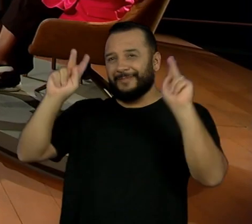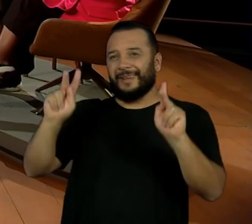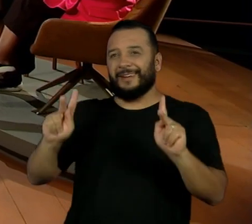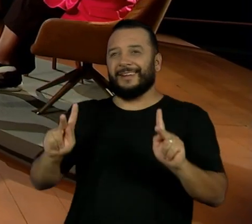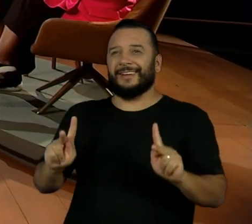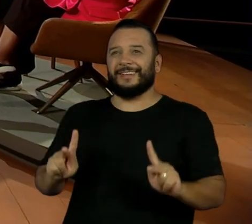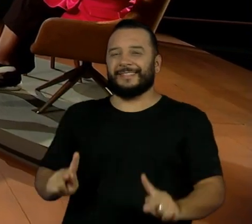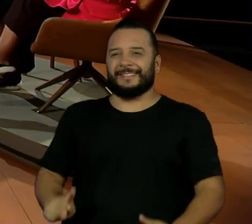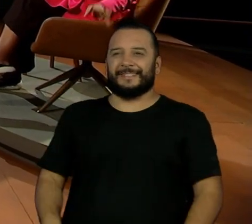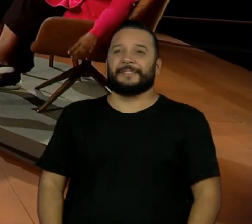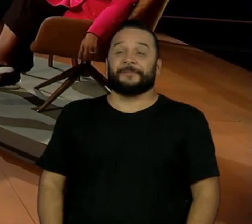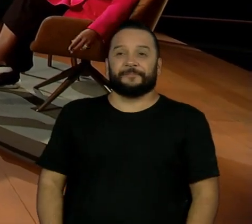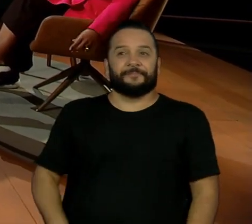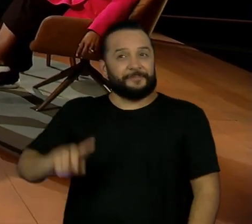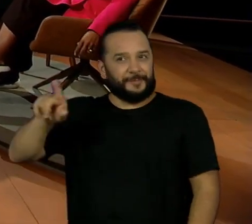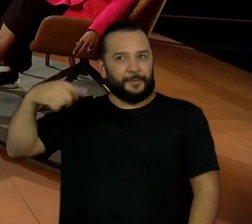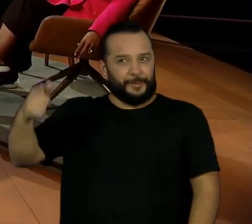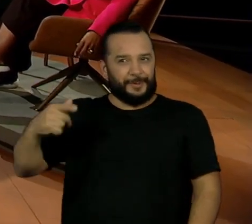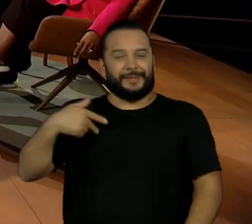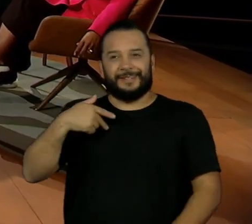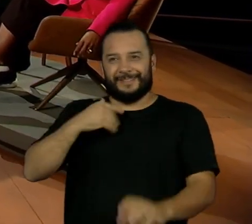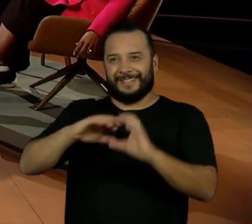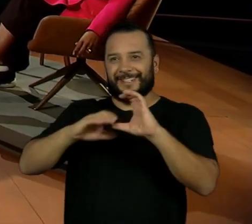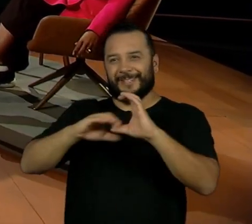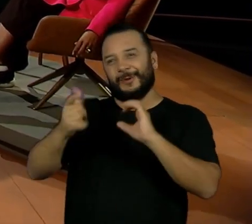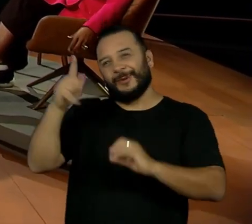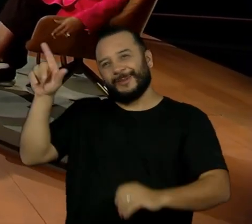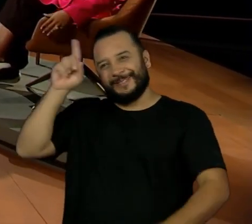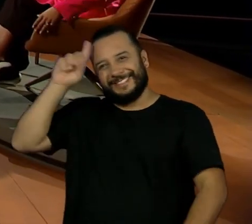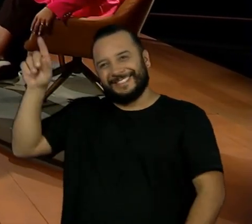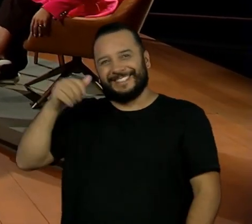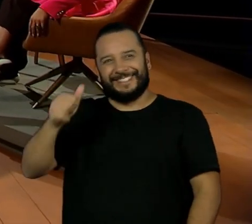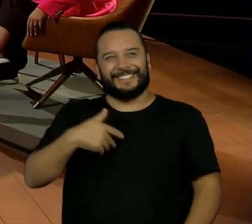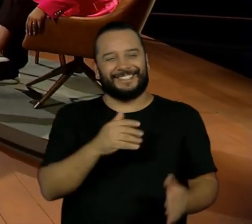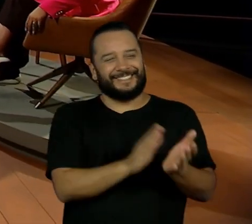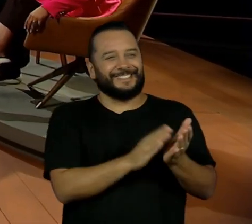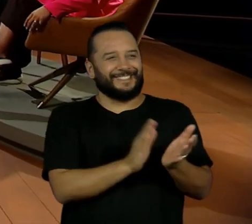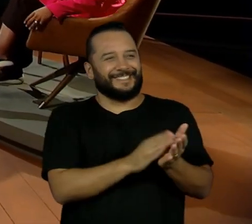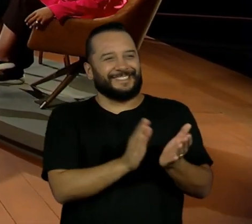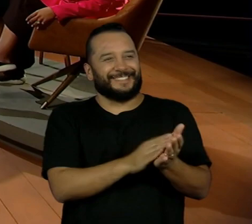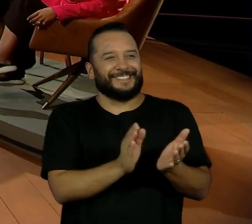paz. Tem mais, mas depois eu canto para vocês em outro dia.